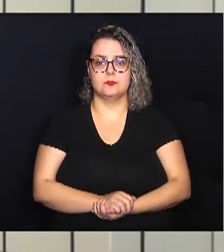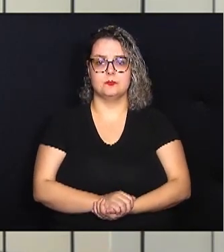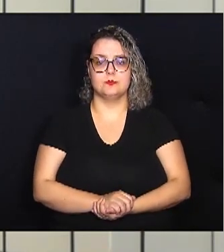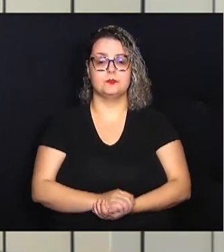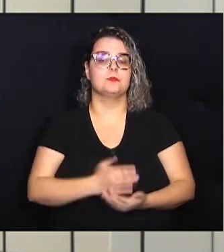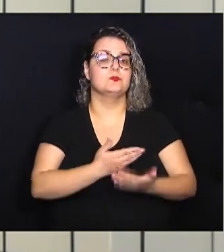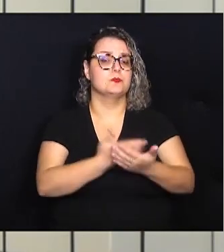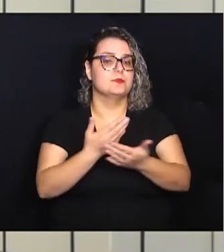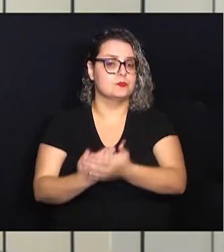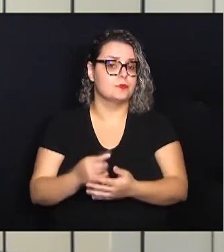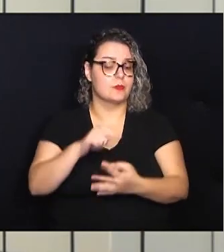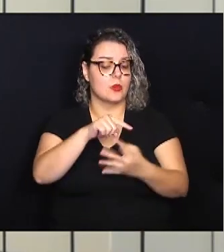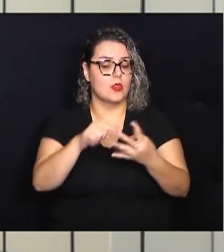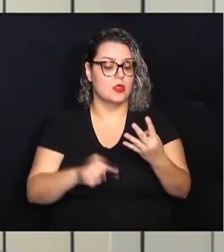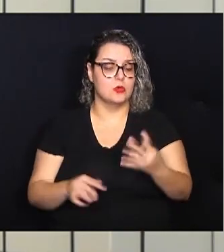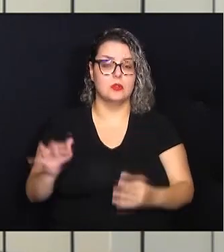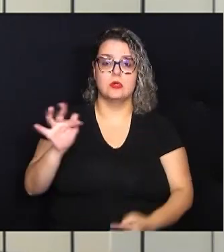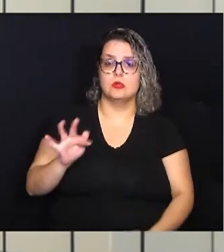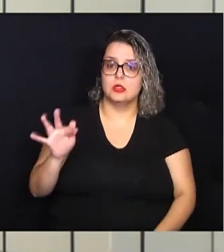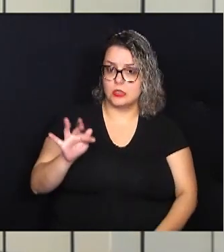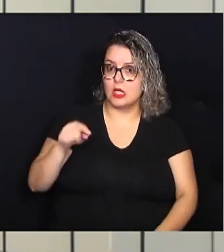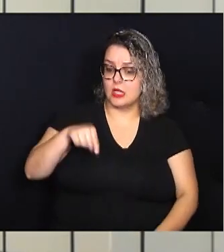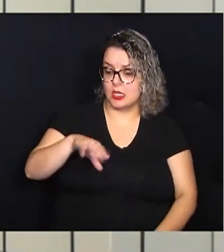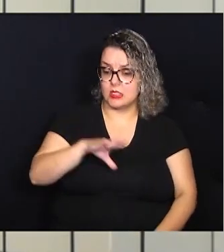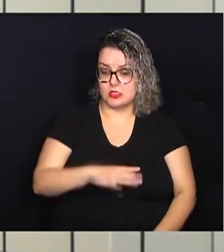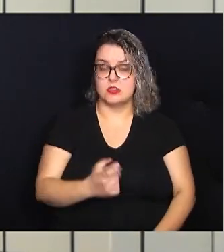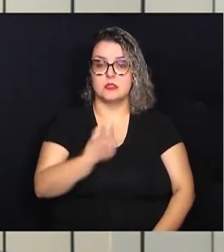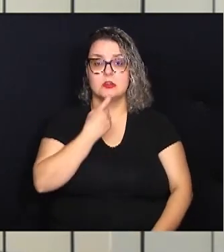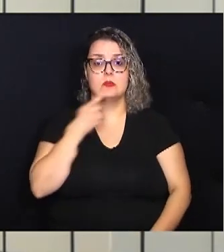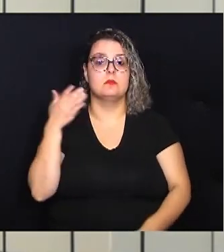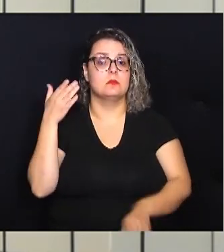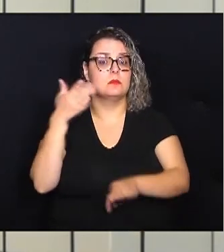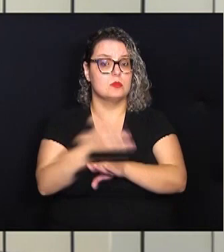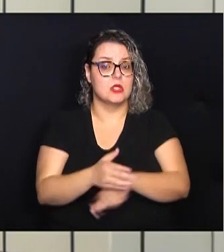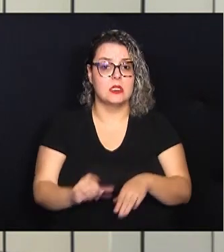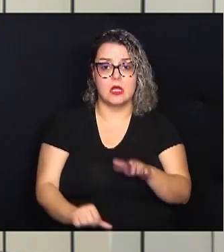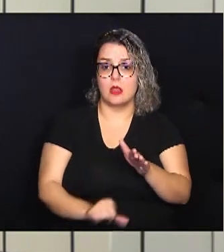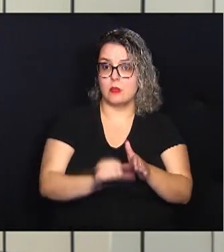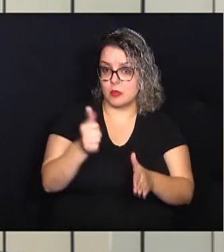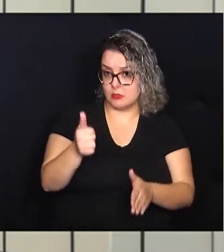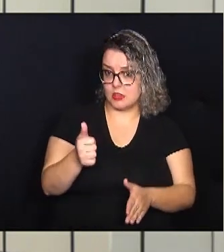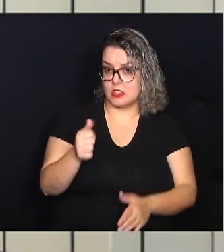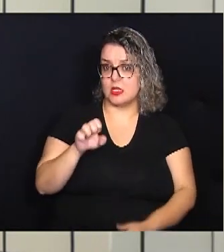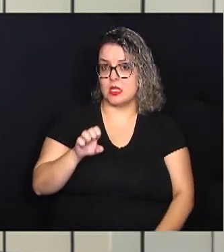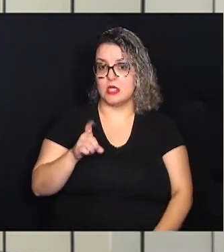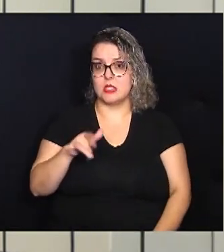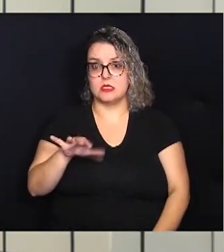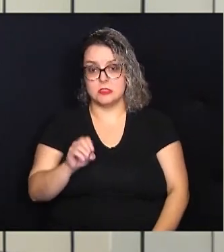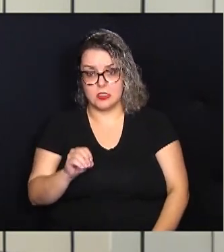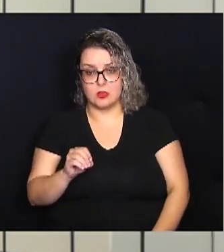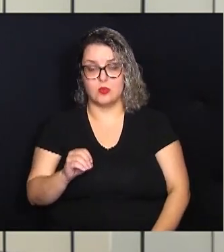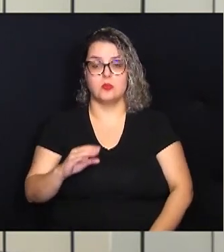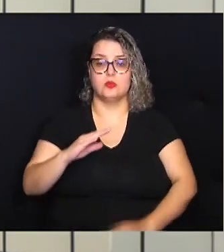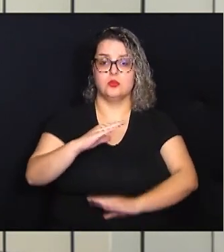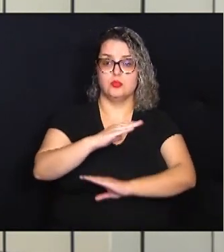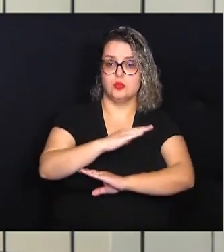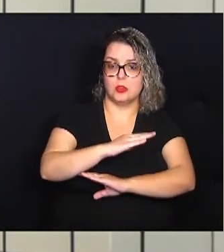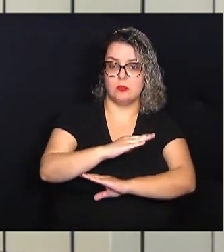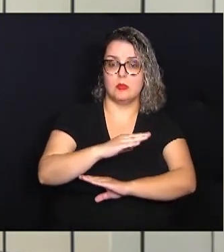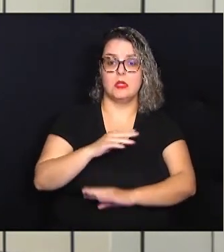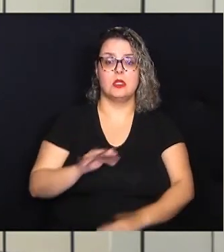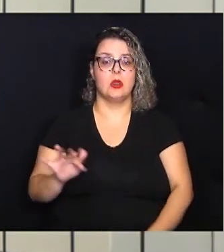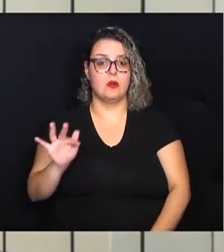Estudantes de 4 universidades aqui de Campinas participaram da primeira edição do Câmara Universitária.